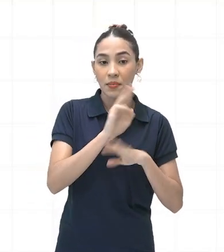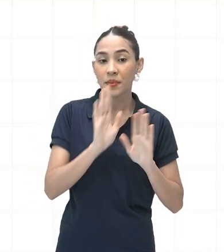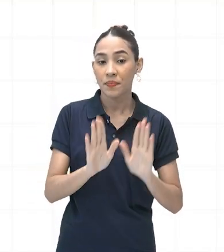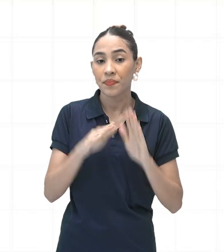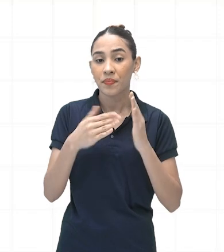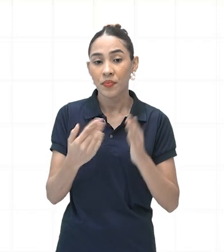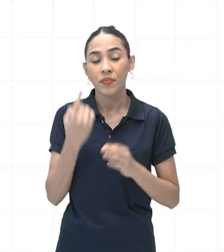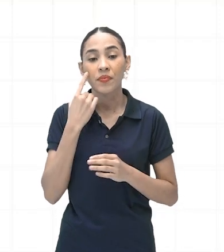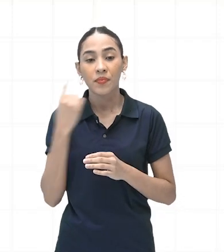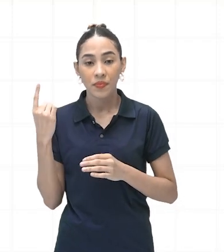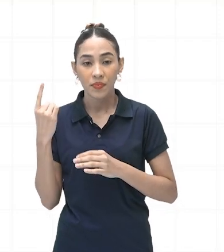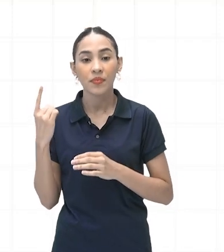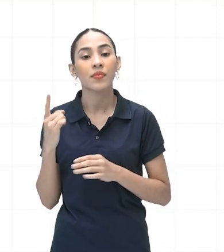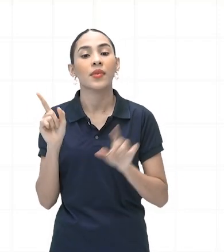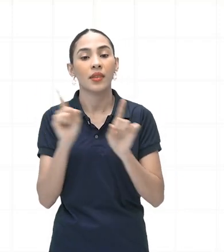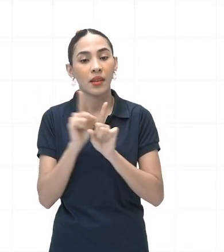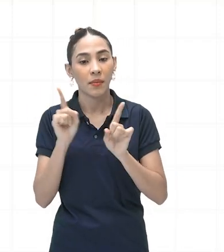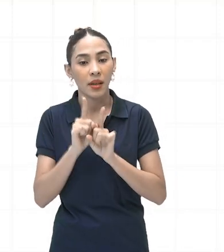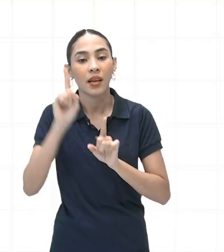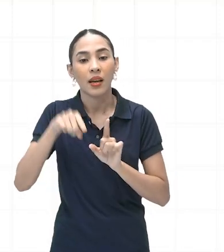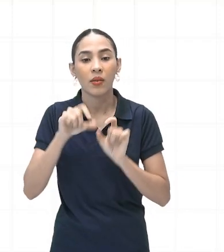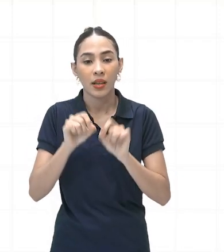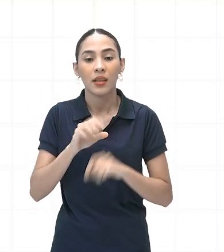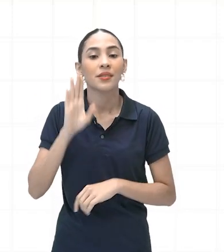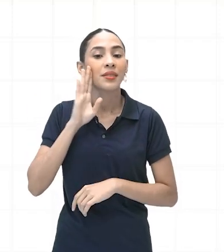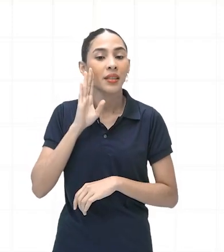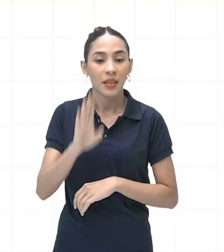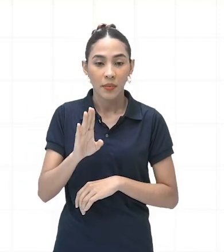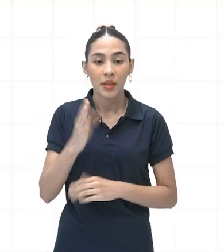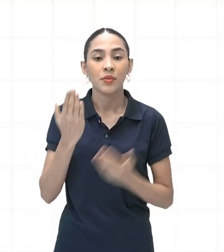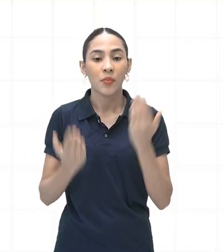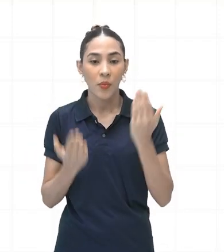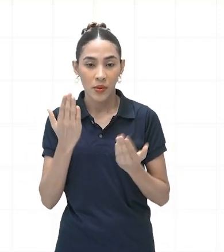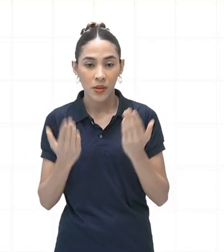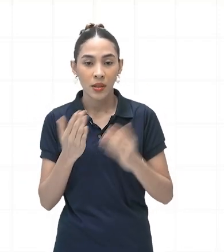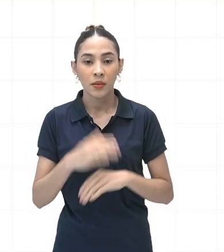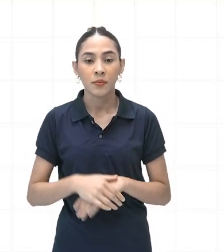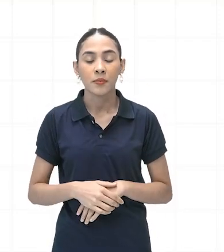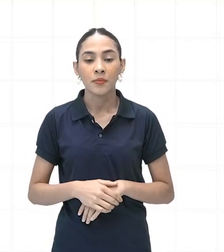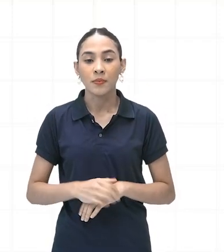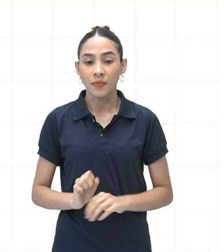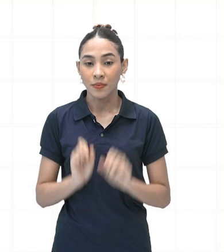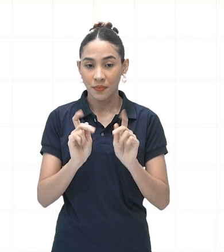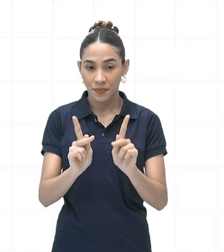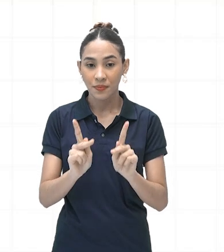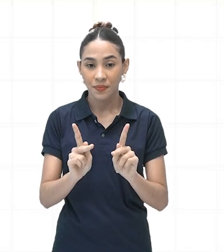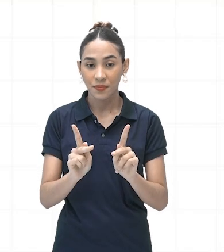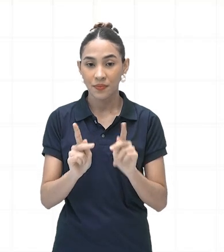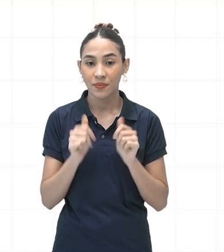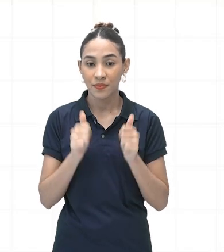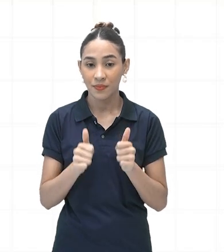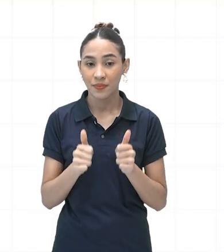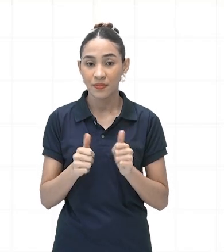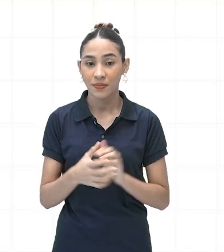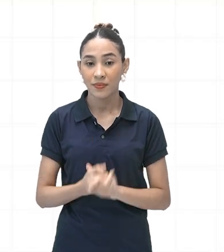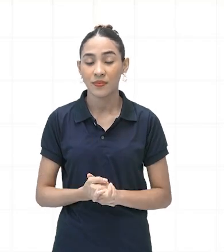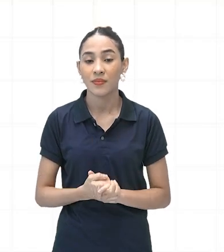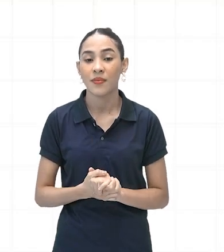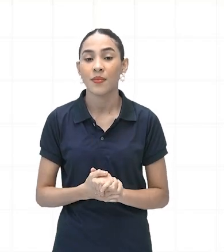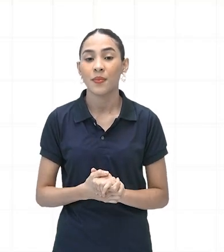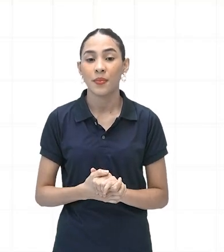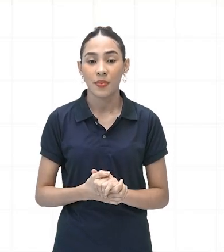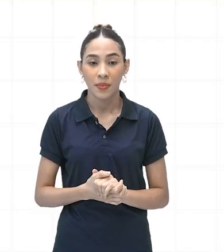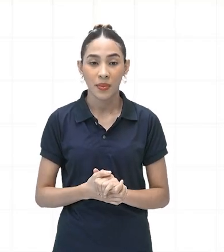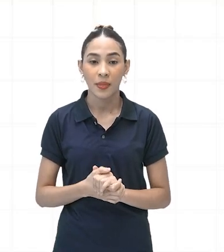Então, essa grandeza aqui também é diretamente proporcional. Tranquilo até aí? Muito